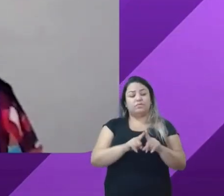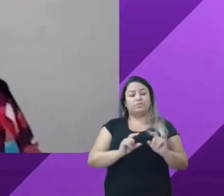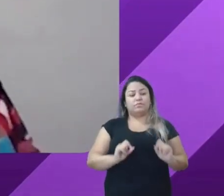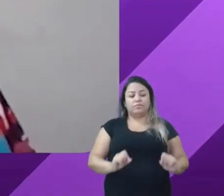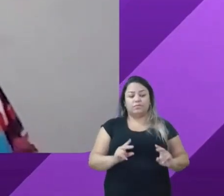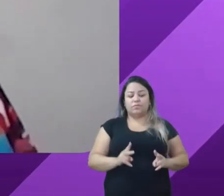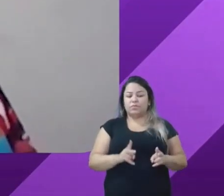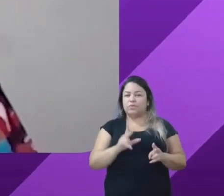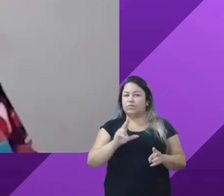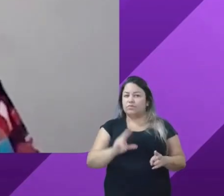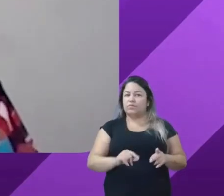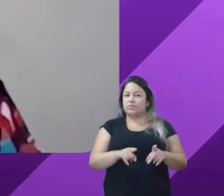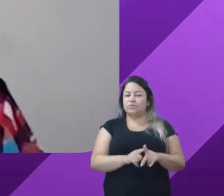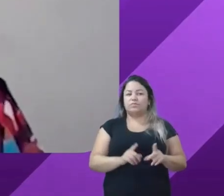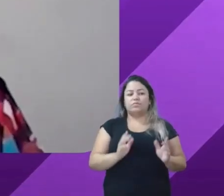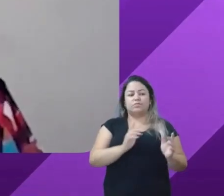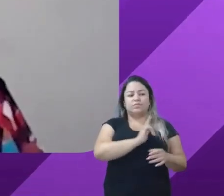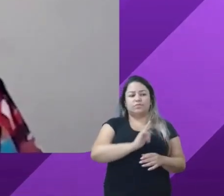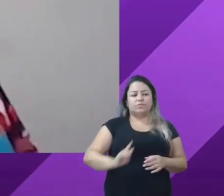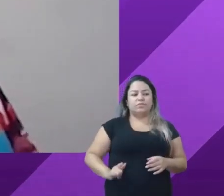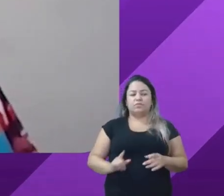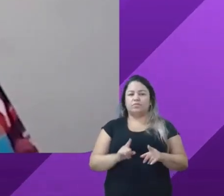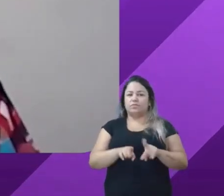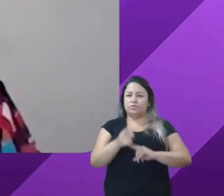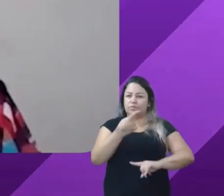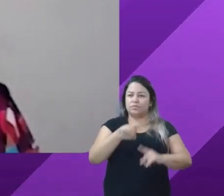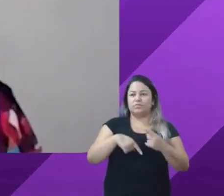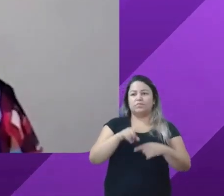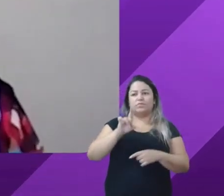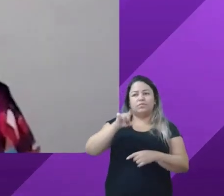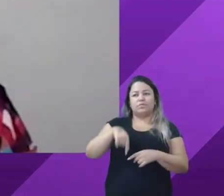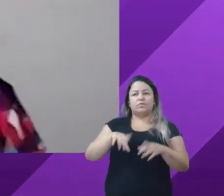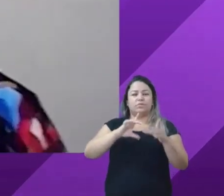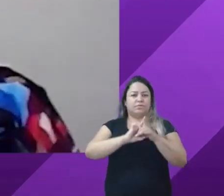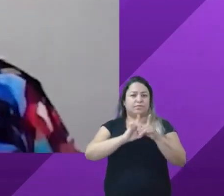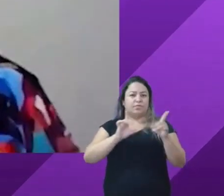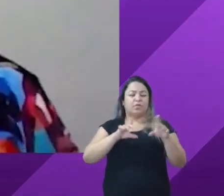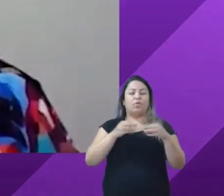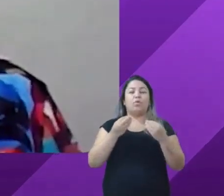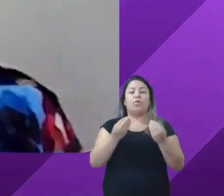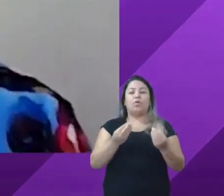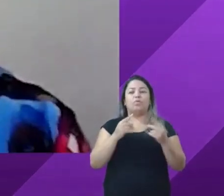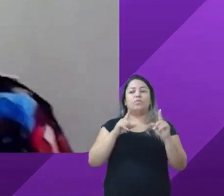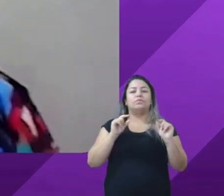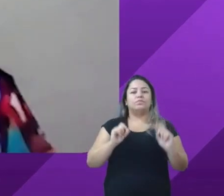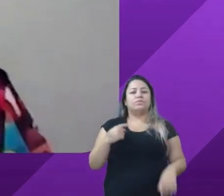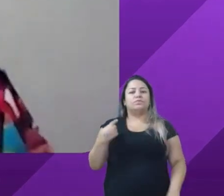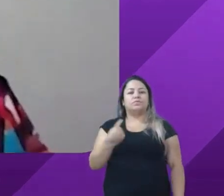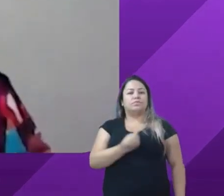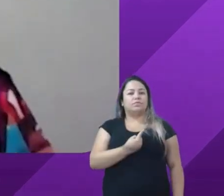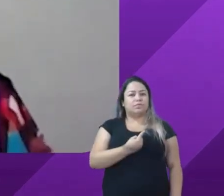os governos, as formas de construção dos orçamentos são tão democráticas como a gente